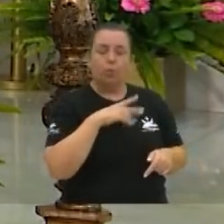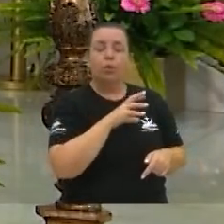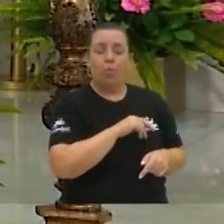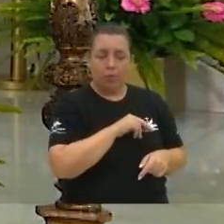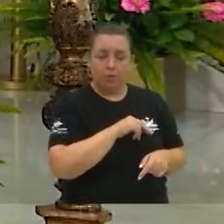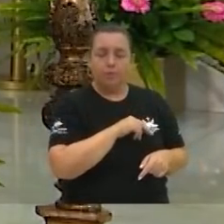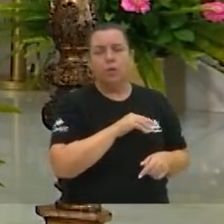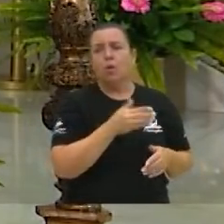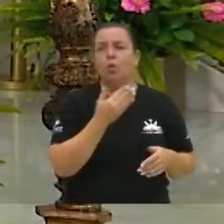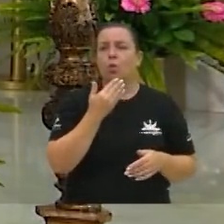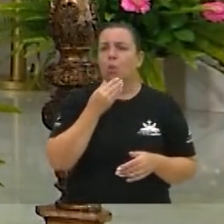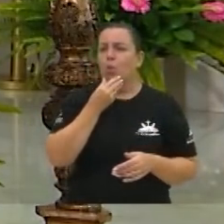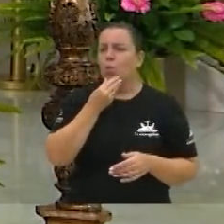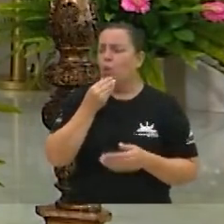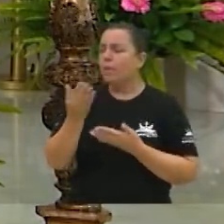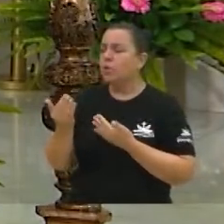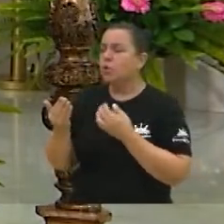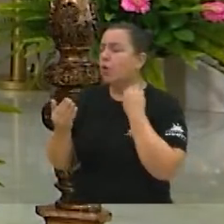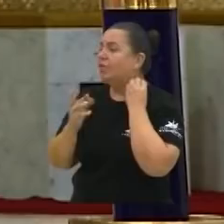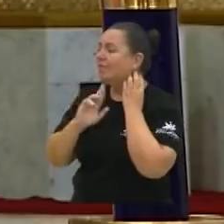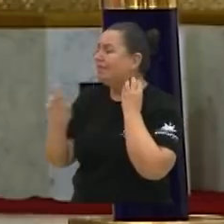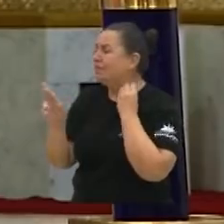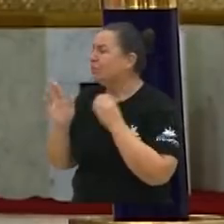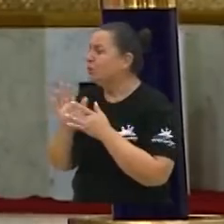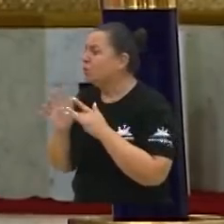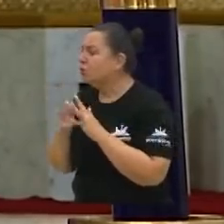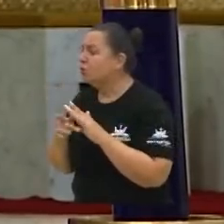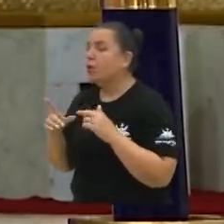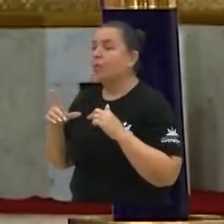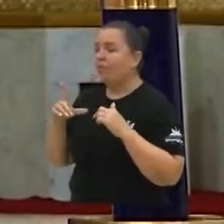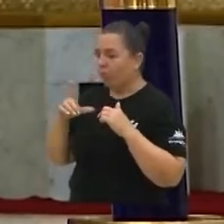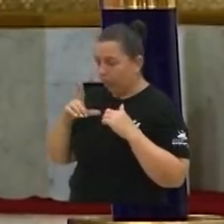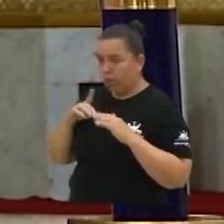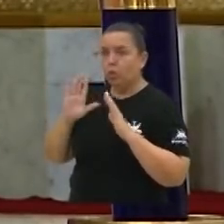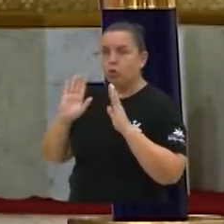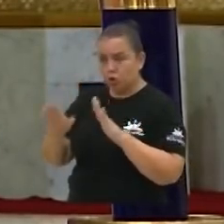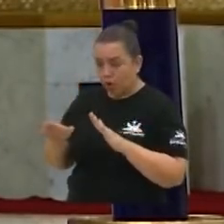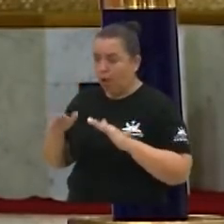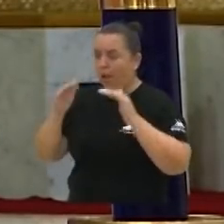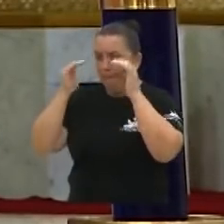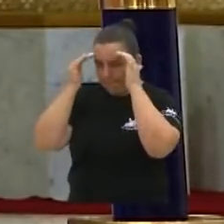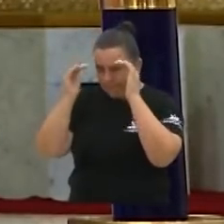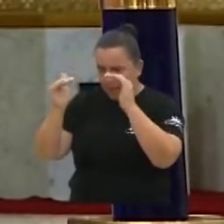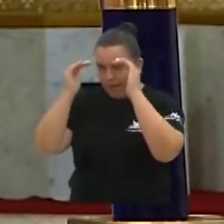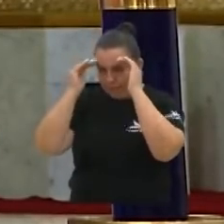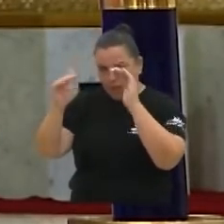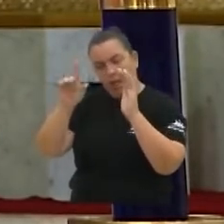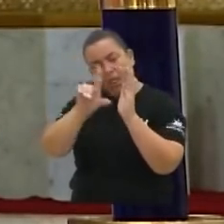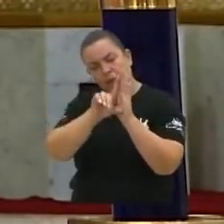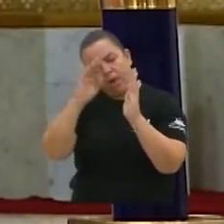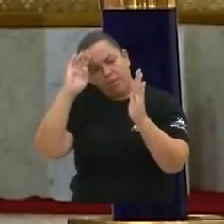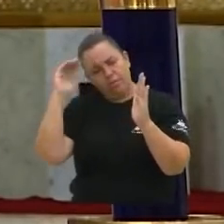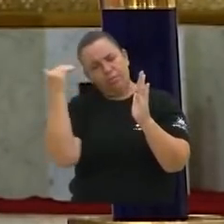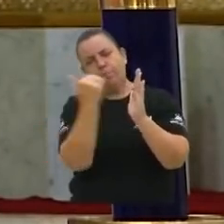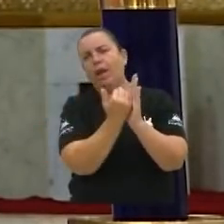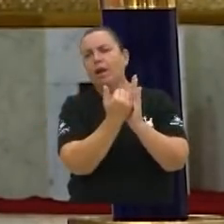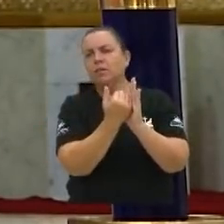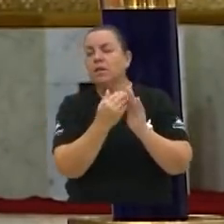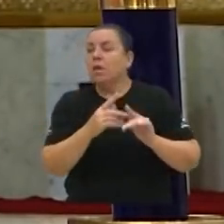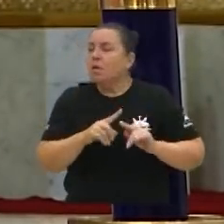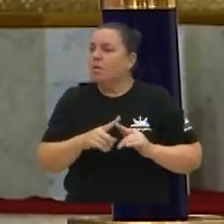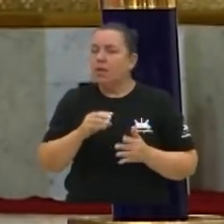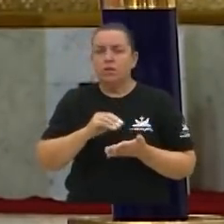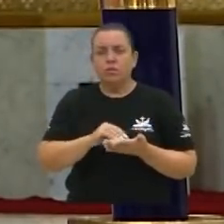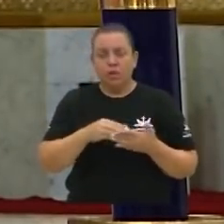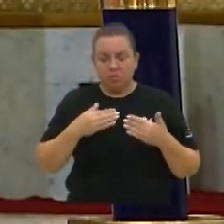o jovem disse a Jesus tenho observado todas essas coisas e o